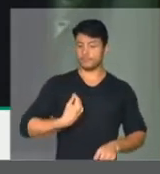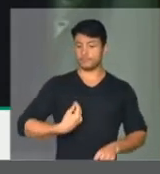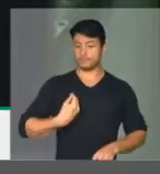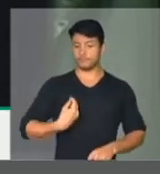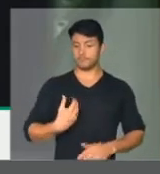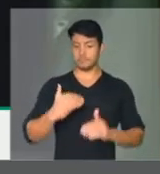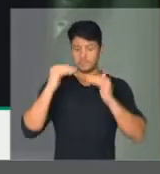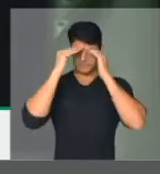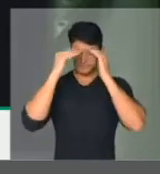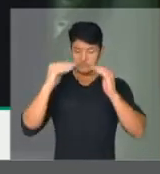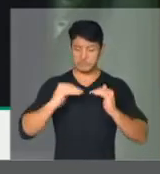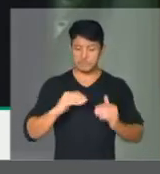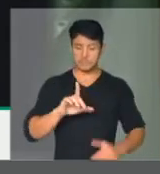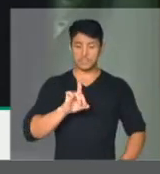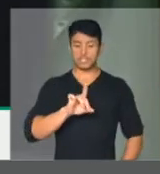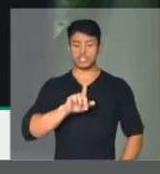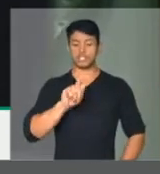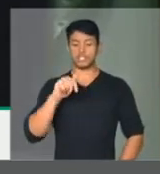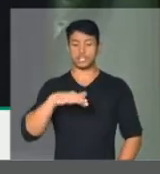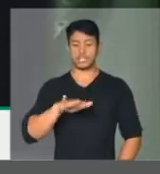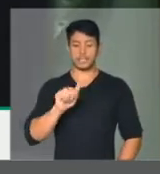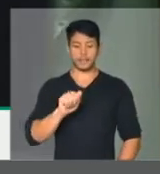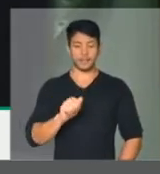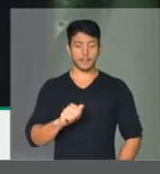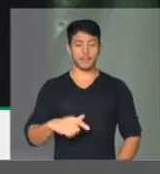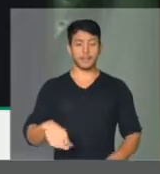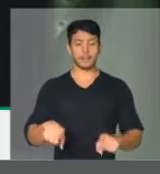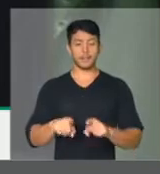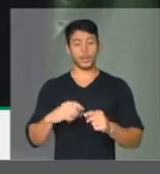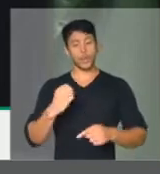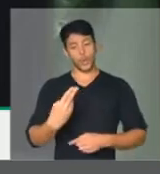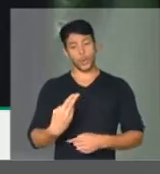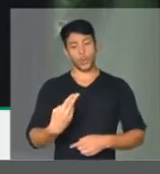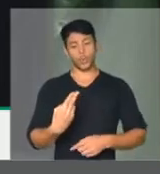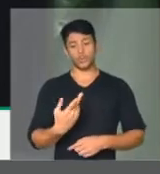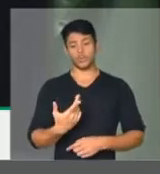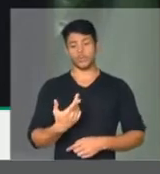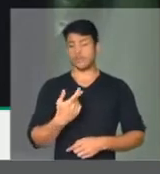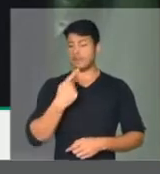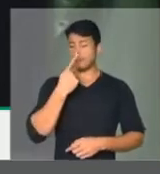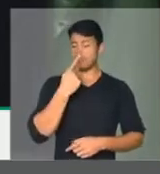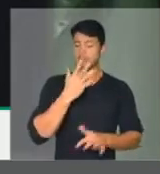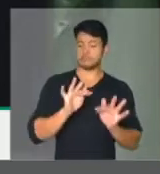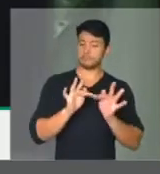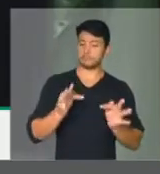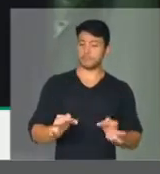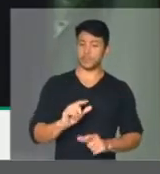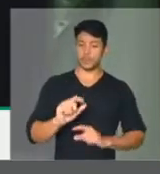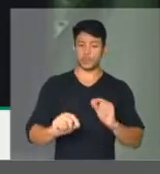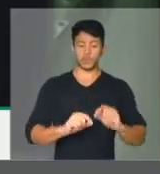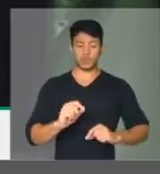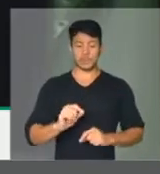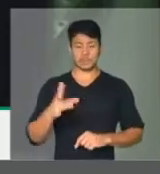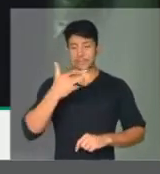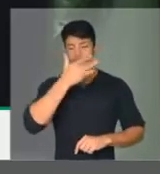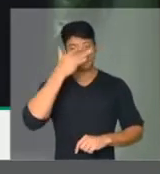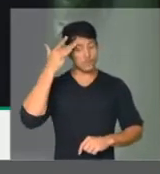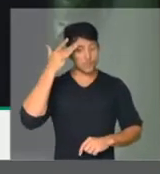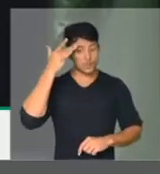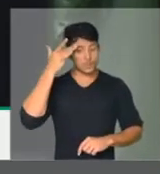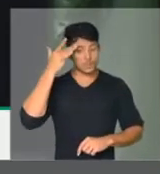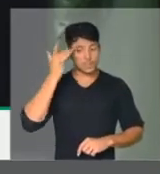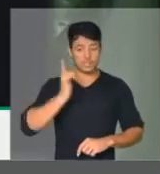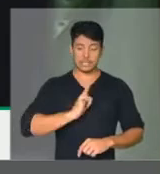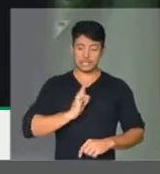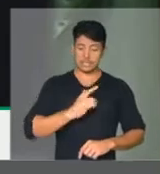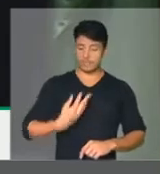as misérias e as esperanças da humanidade, ou falando com menos retórica, dos simples seres humanos que a